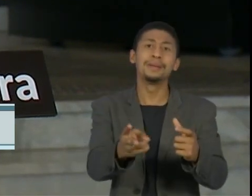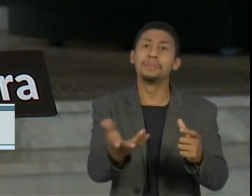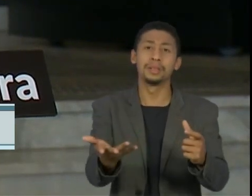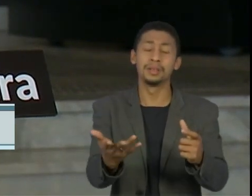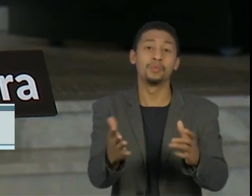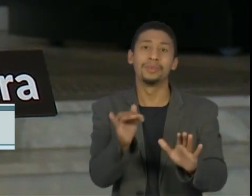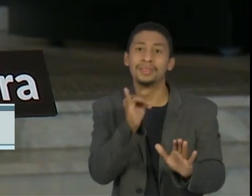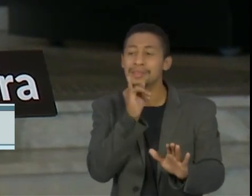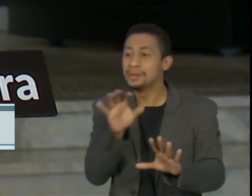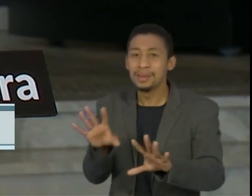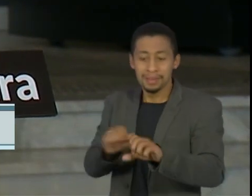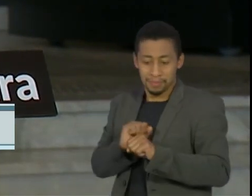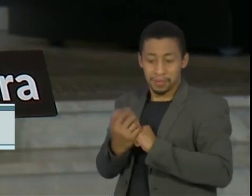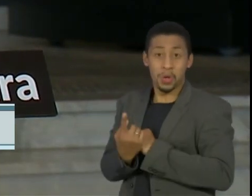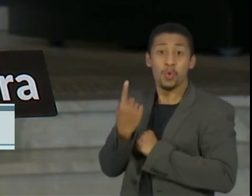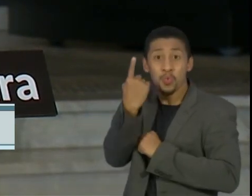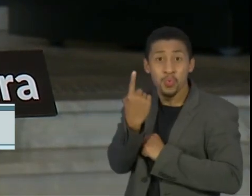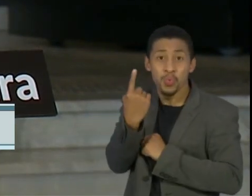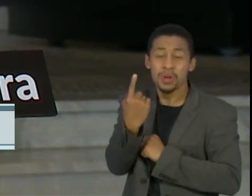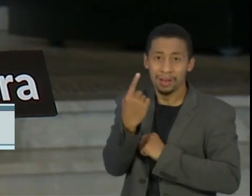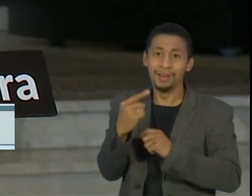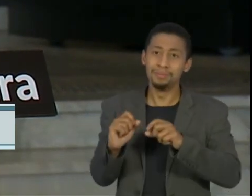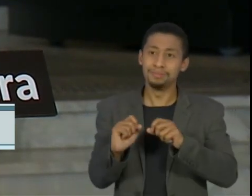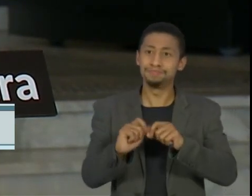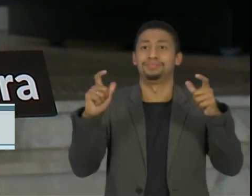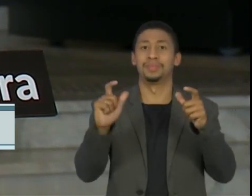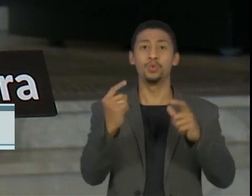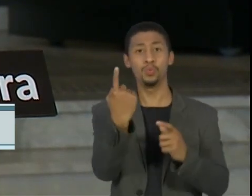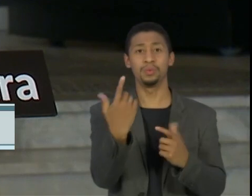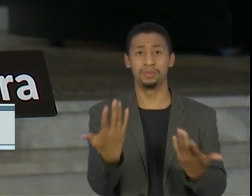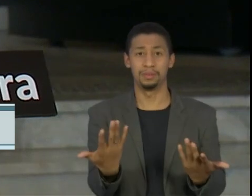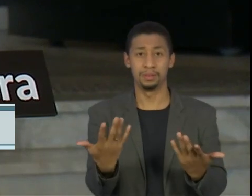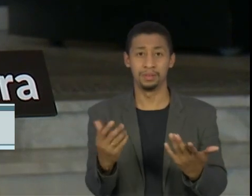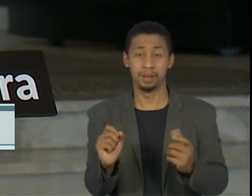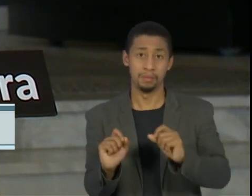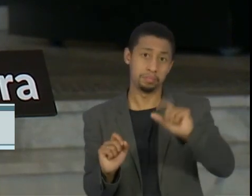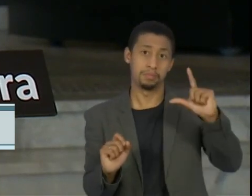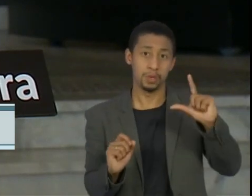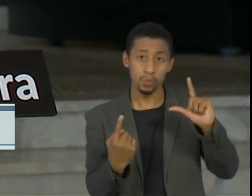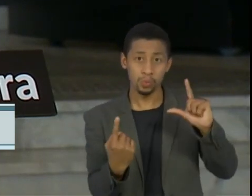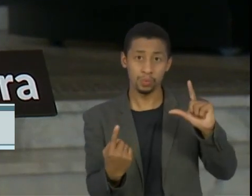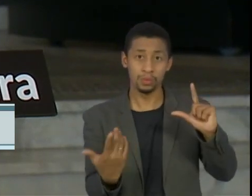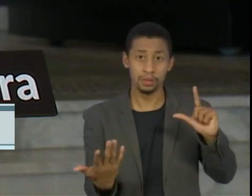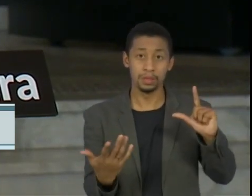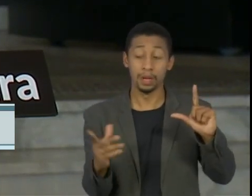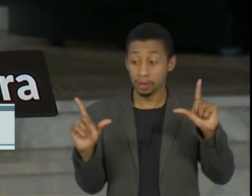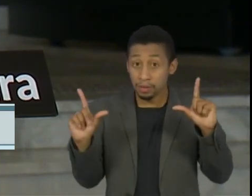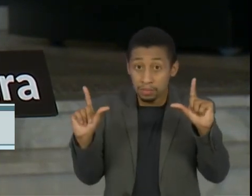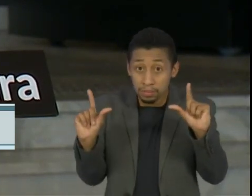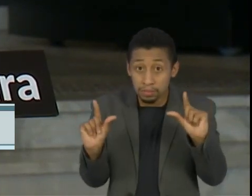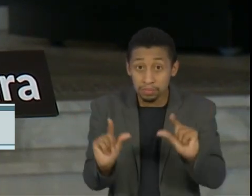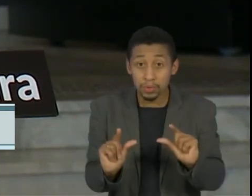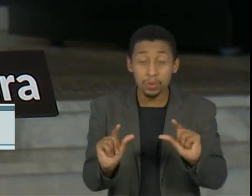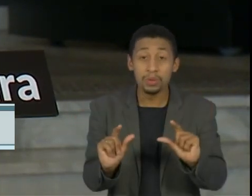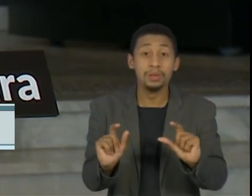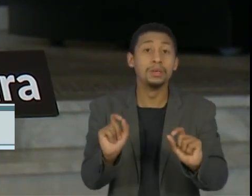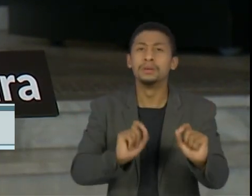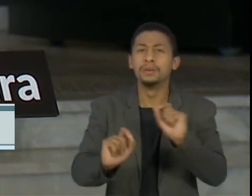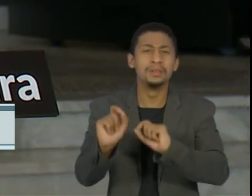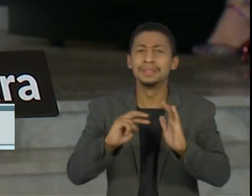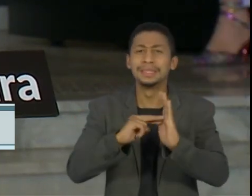ele aumentou um caso no número absoluto. O que a gente fala é redução no número